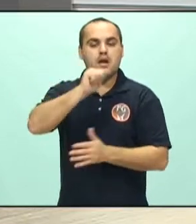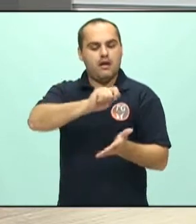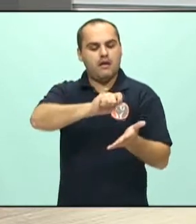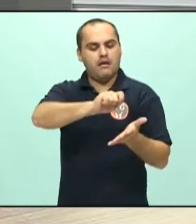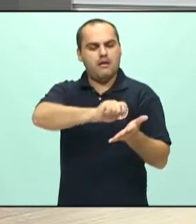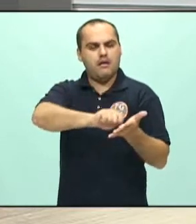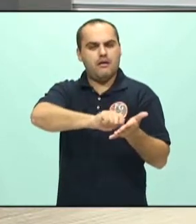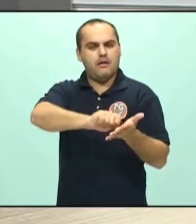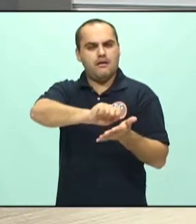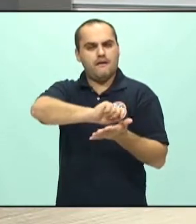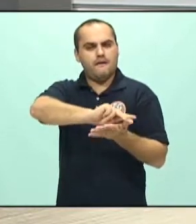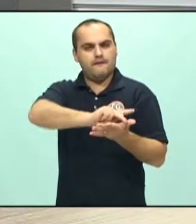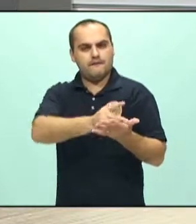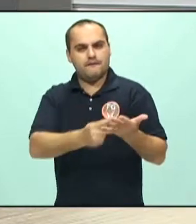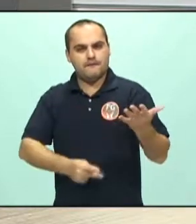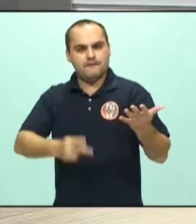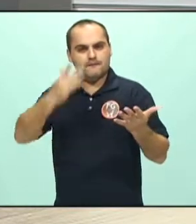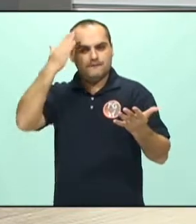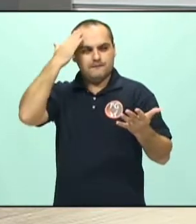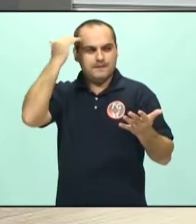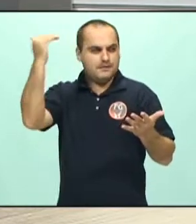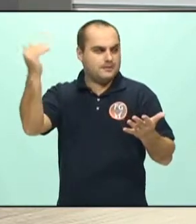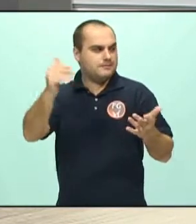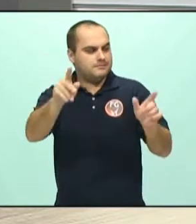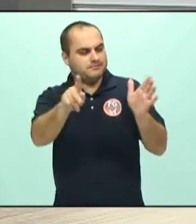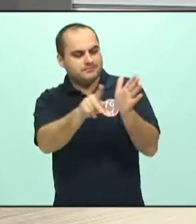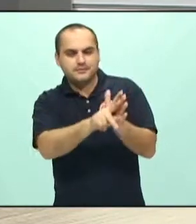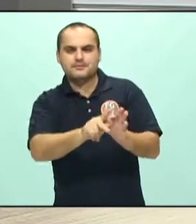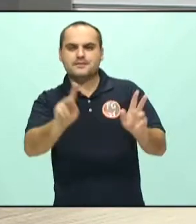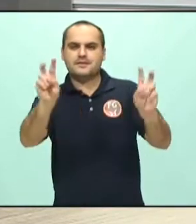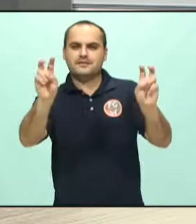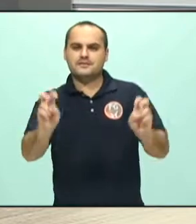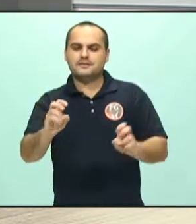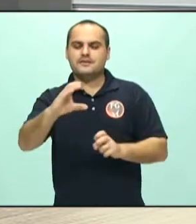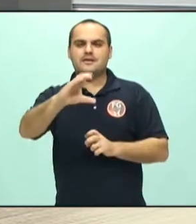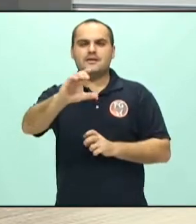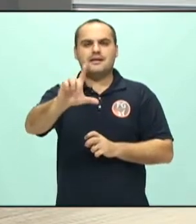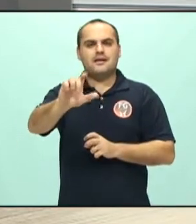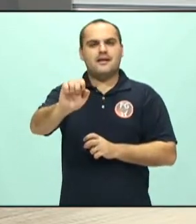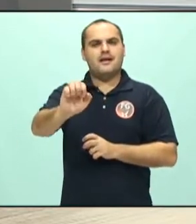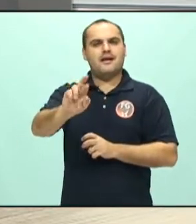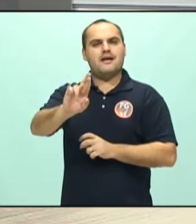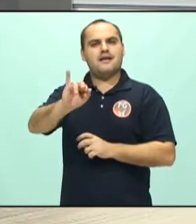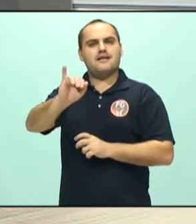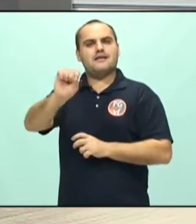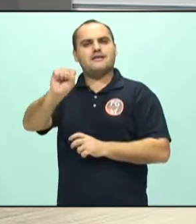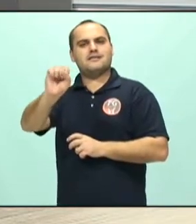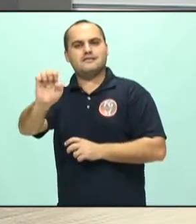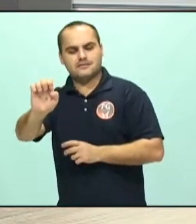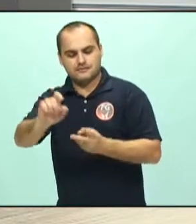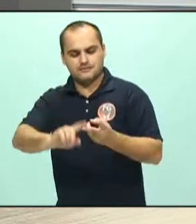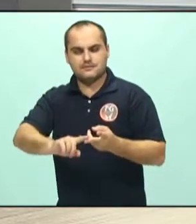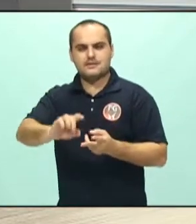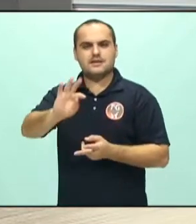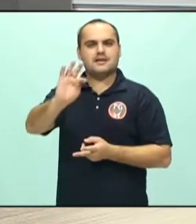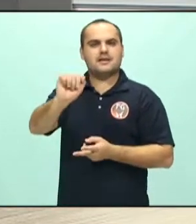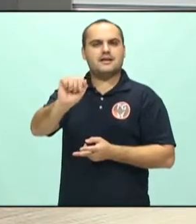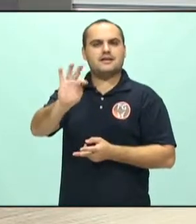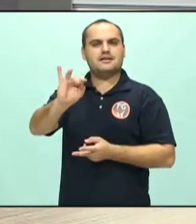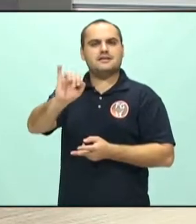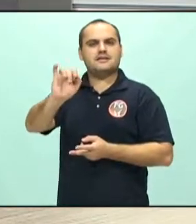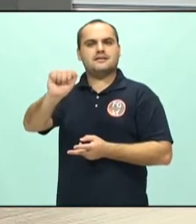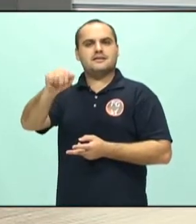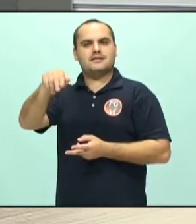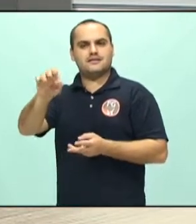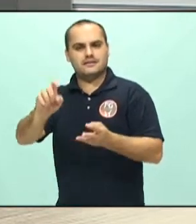Então, falamos sobre Clarice Lispector, Lídia Fagundes Telles, falamos sobre a Tatiana Belink, falamos sobre a Maria